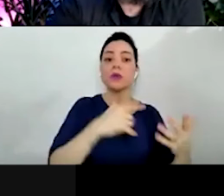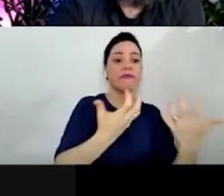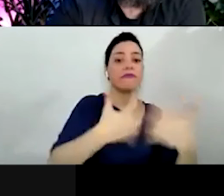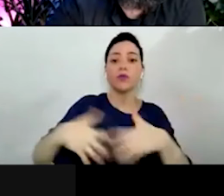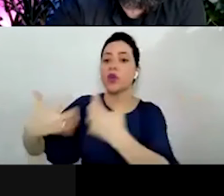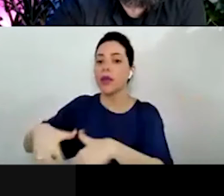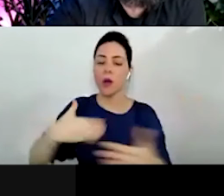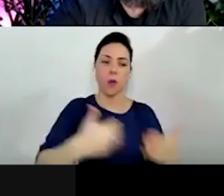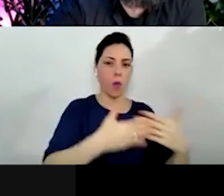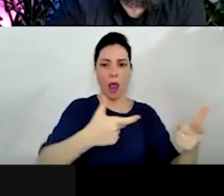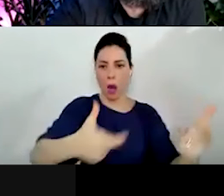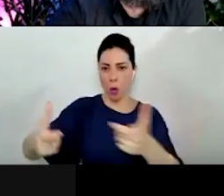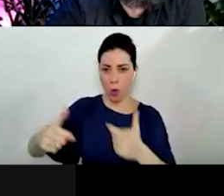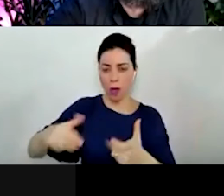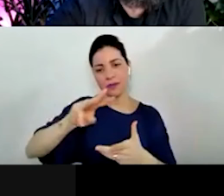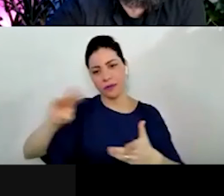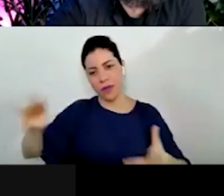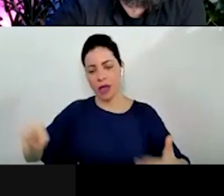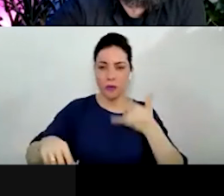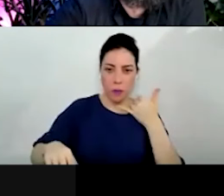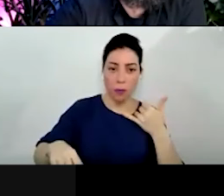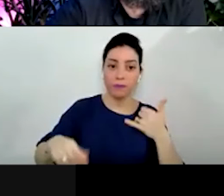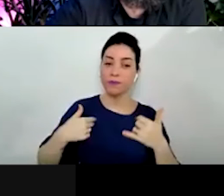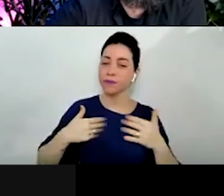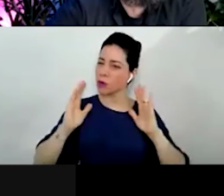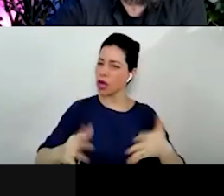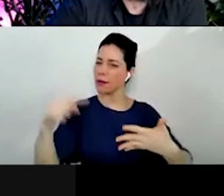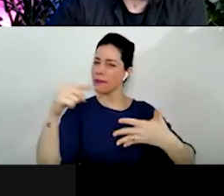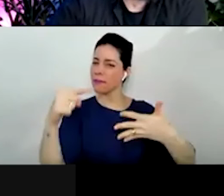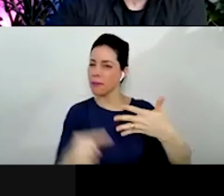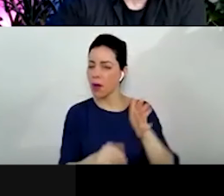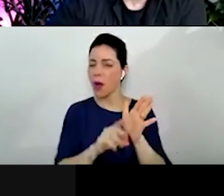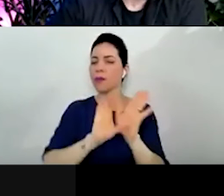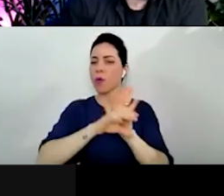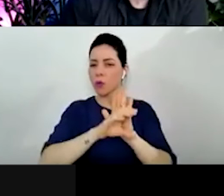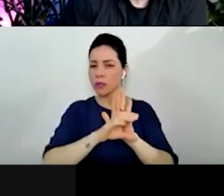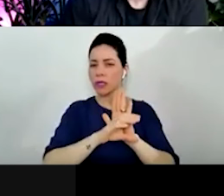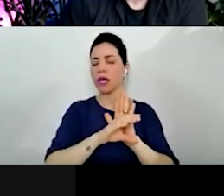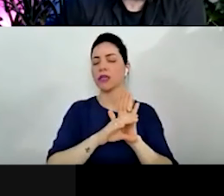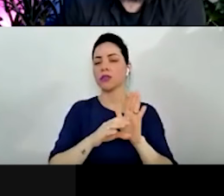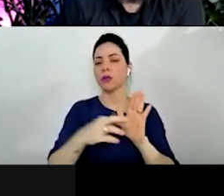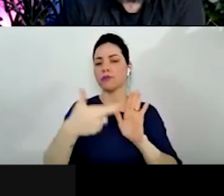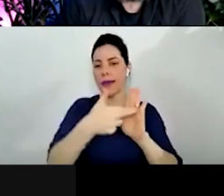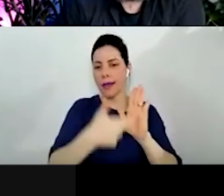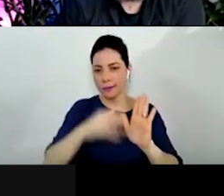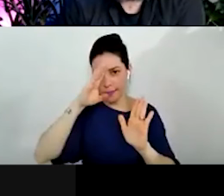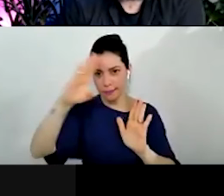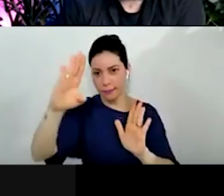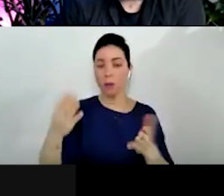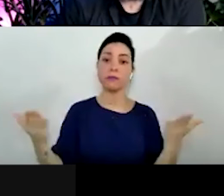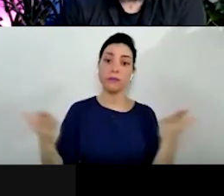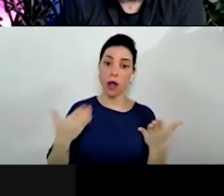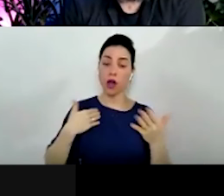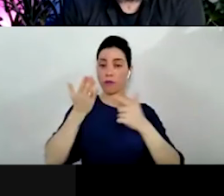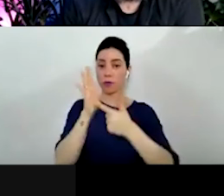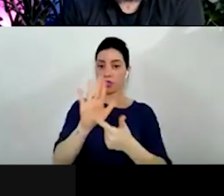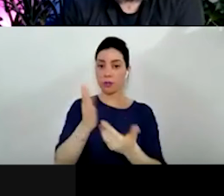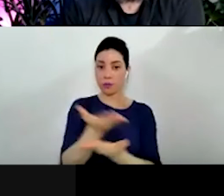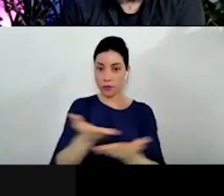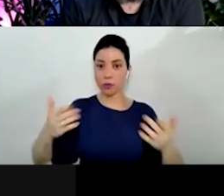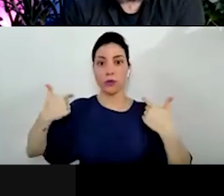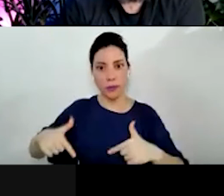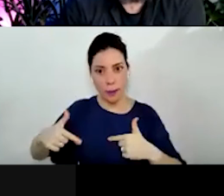todos os lugares aí já que eu expliquei os conceitos dos princípios agora vou mostrar para vocês o trabalho que eu venho desenvolver e